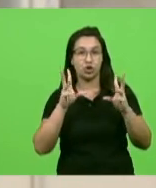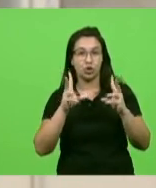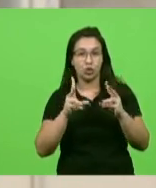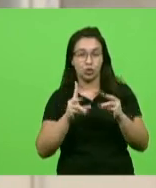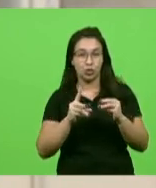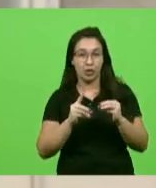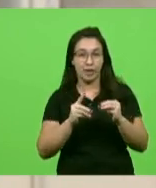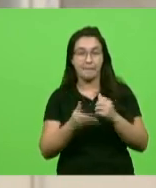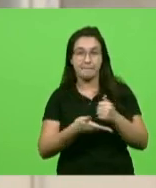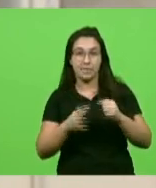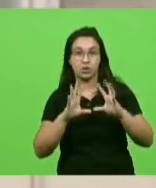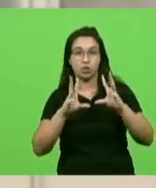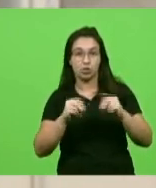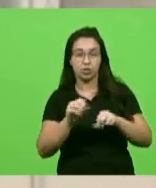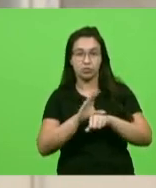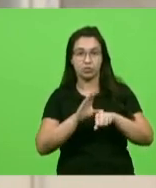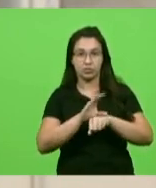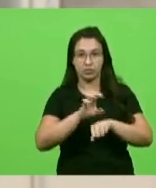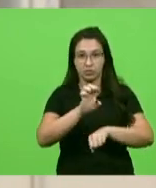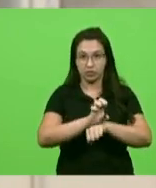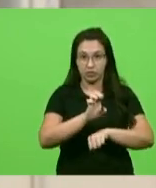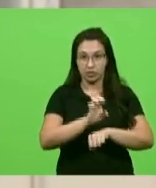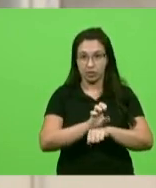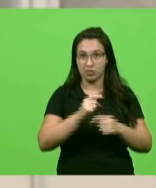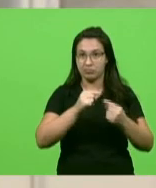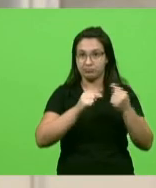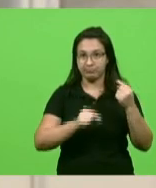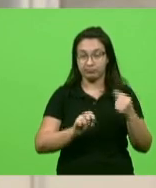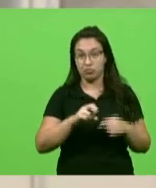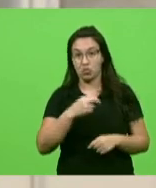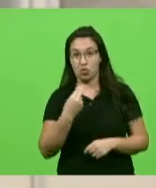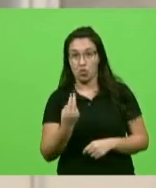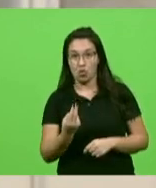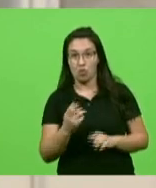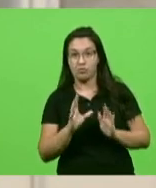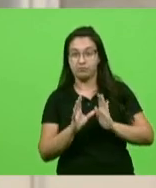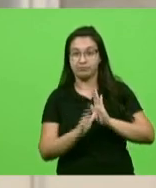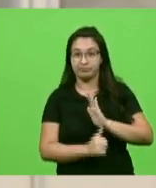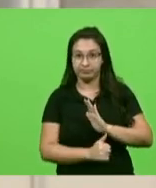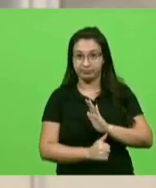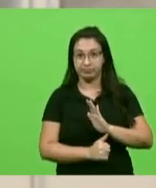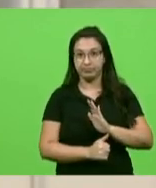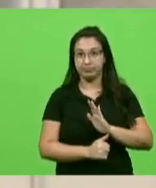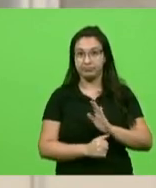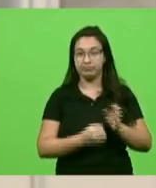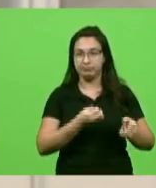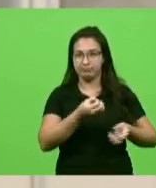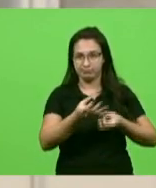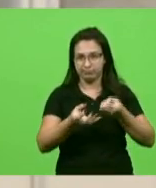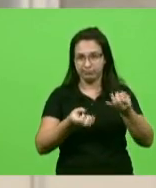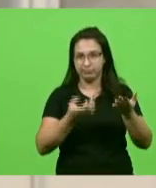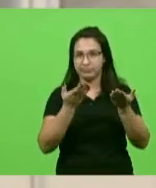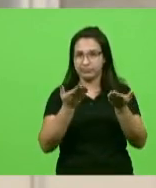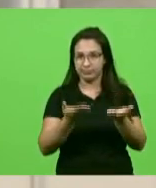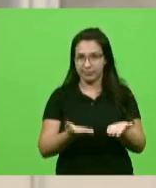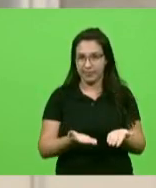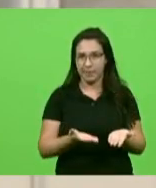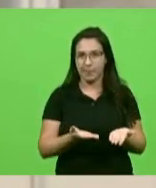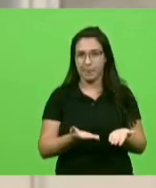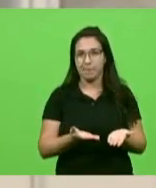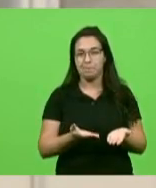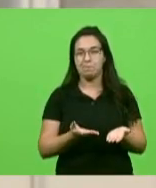estaduais havendo imcompatibilidade o uso passando as competências distribuídas pelo constituinte